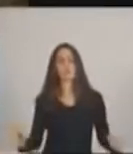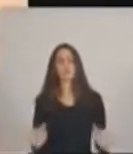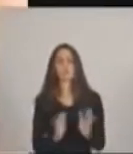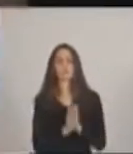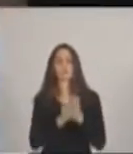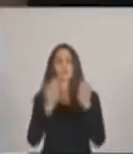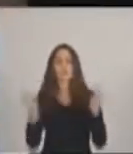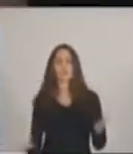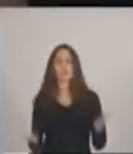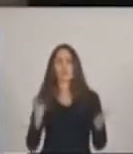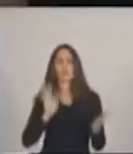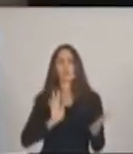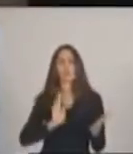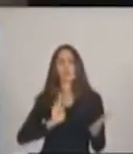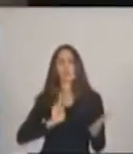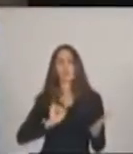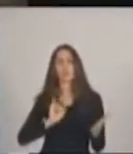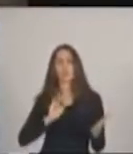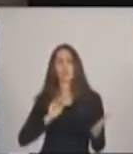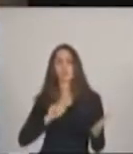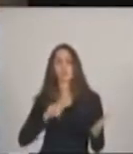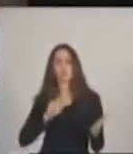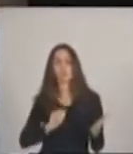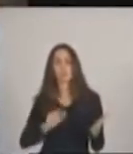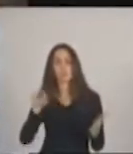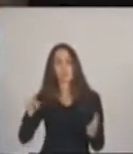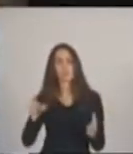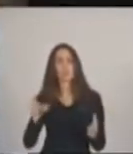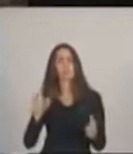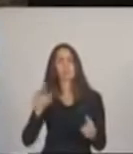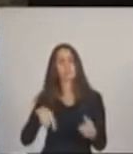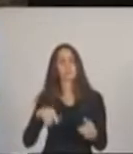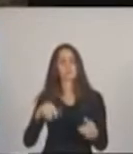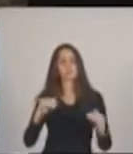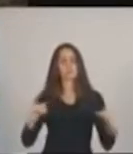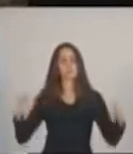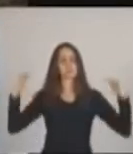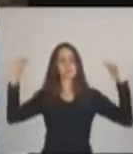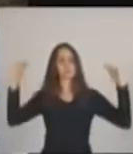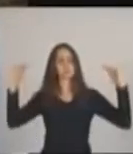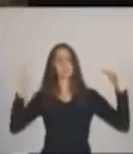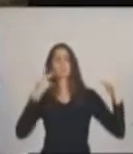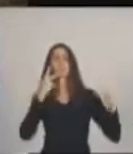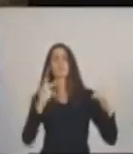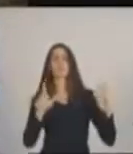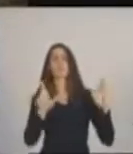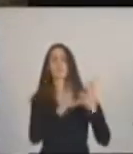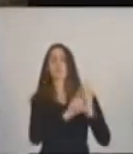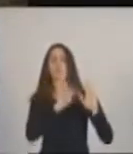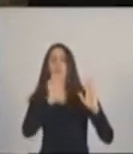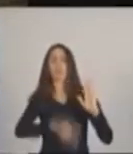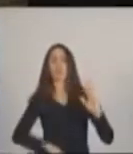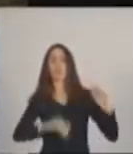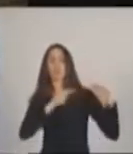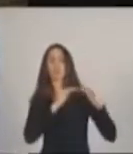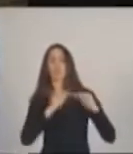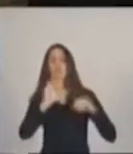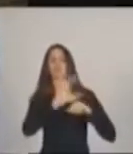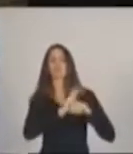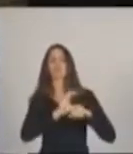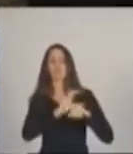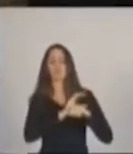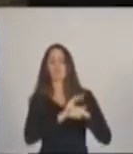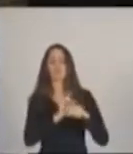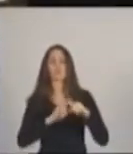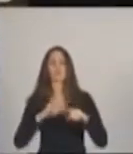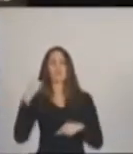doutor Luiz Henrique, que é um constitucionalista de primeira grandeza. A lei é sim constitucional. Também o advogado especialista